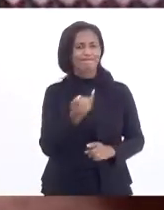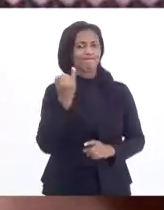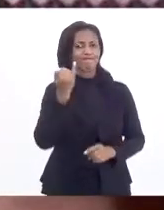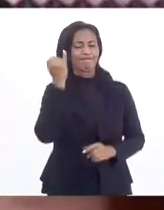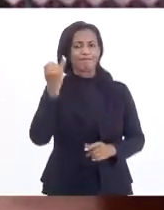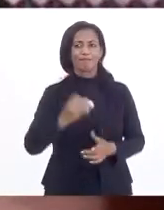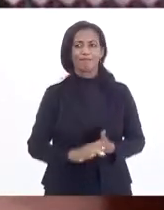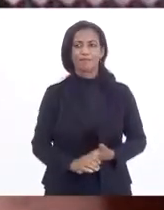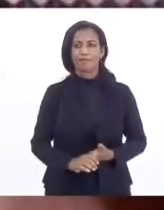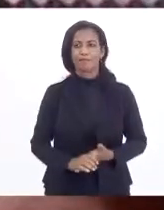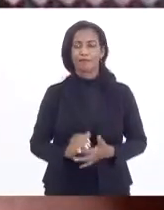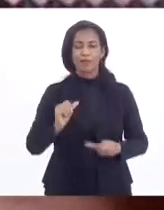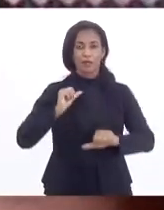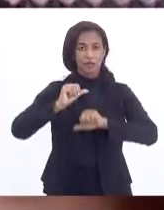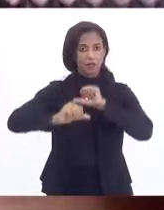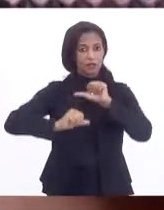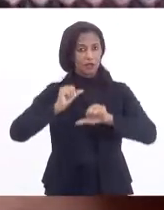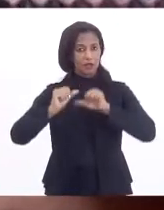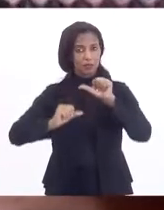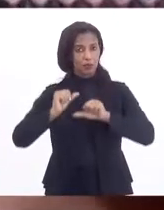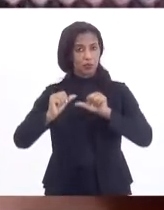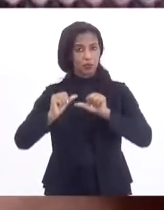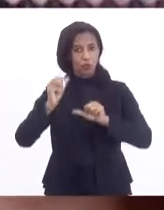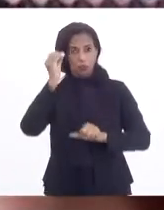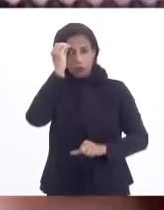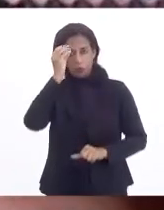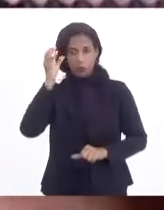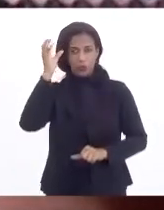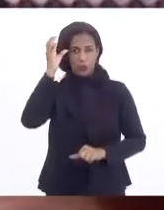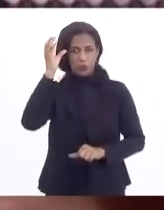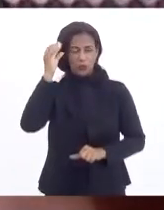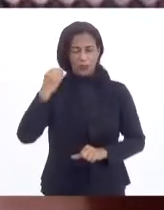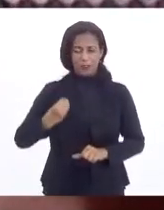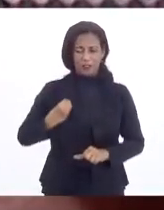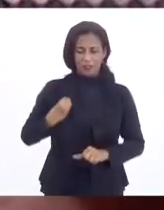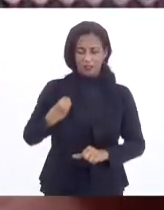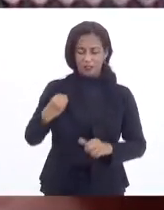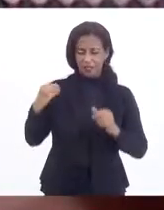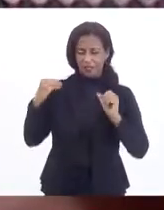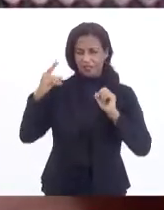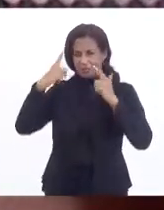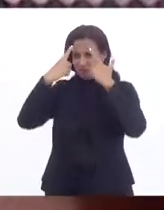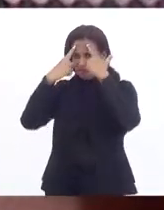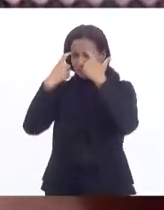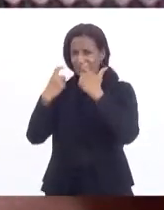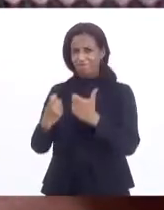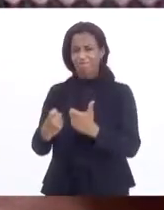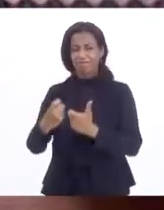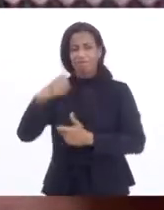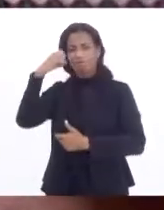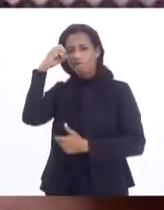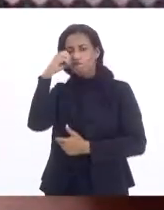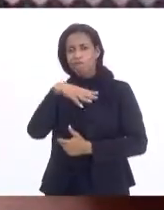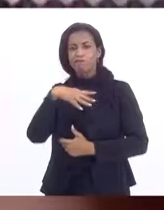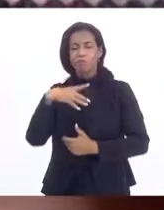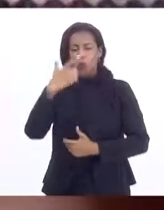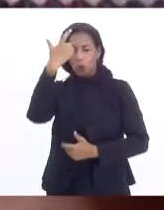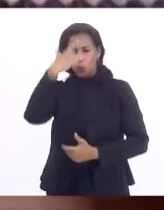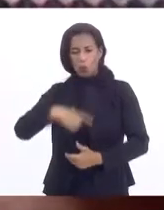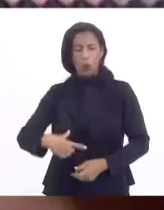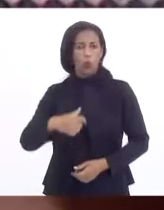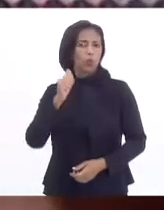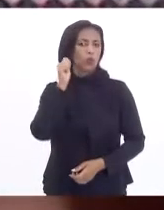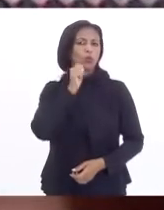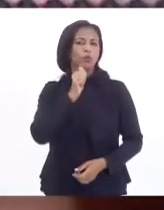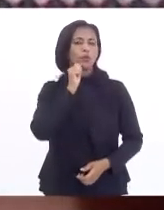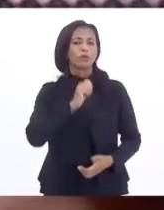importantíssimo para que se mude a cultura violenta, a naturalização da brutalização do corpo das